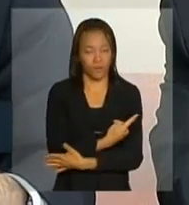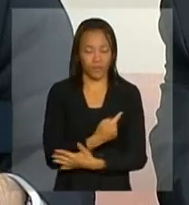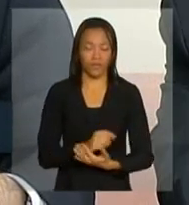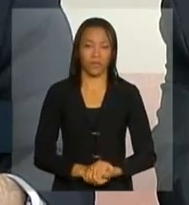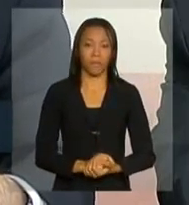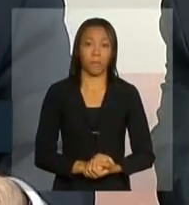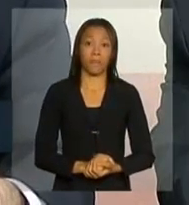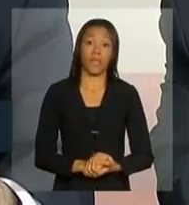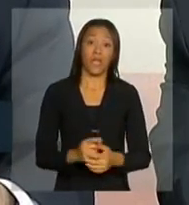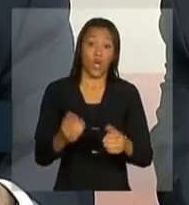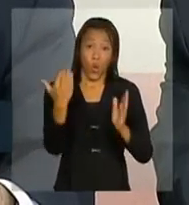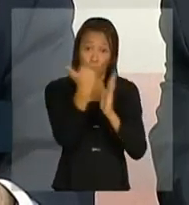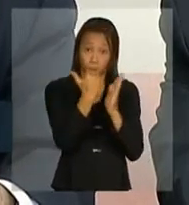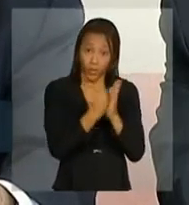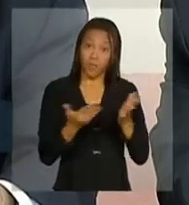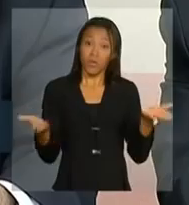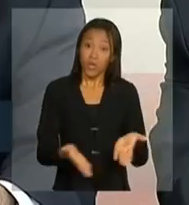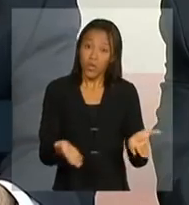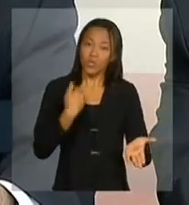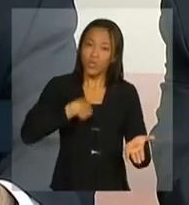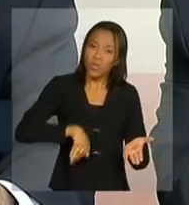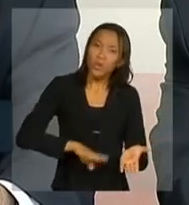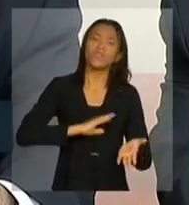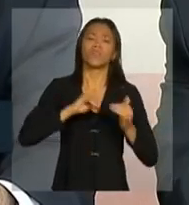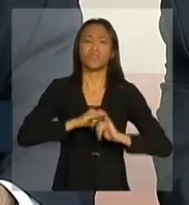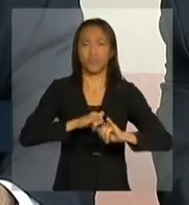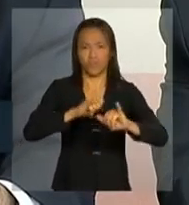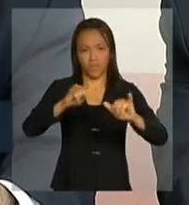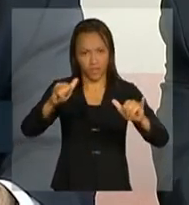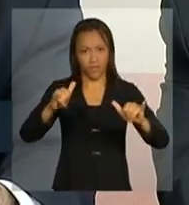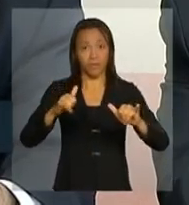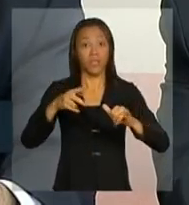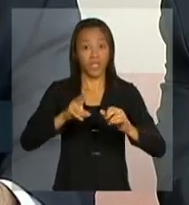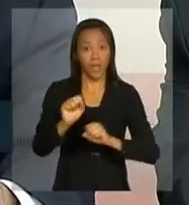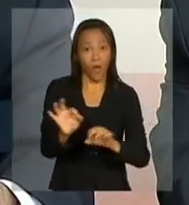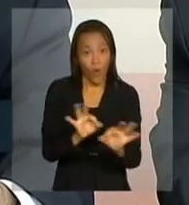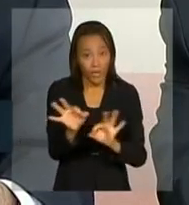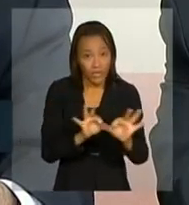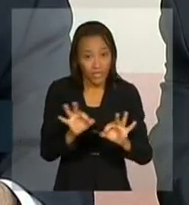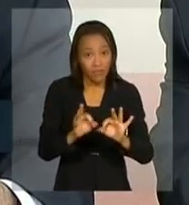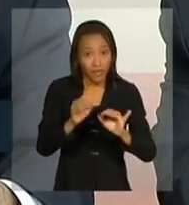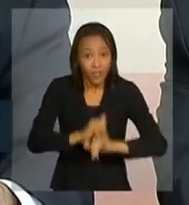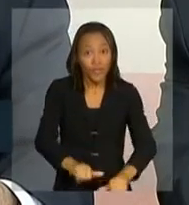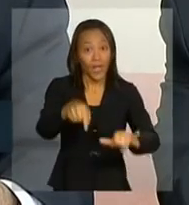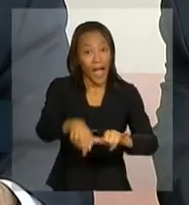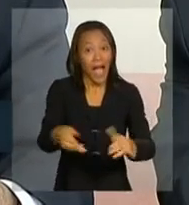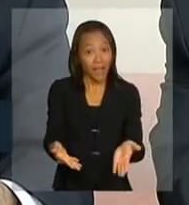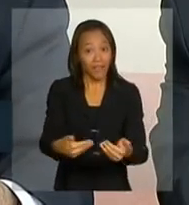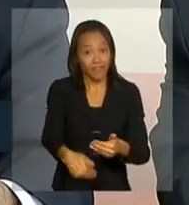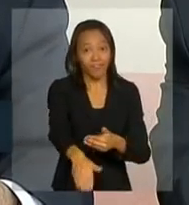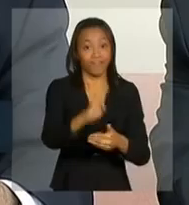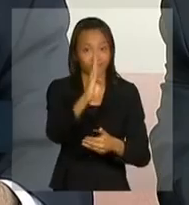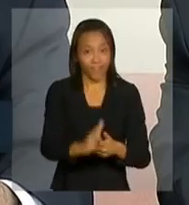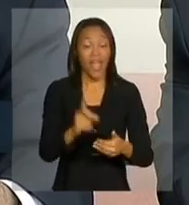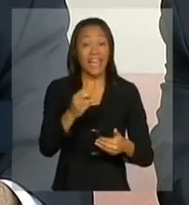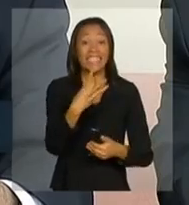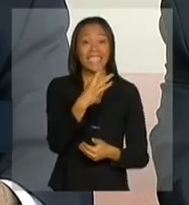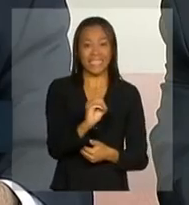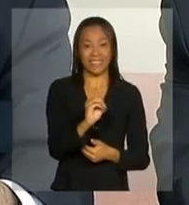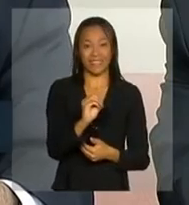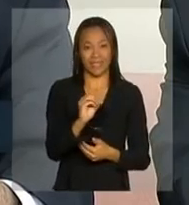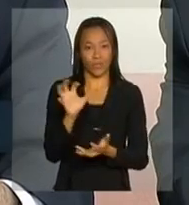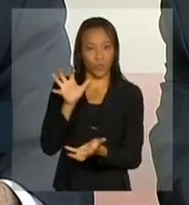O programa que nós estamos trabalhando e preparando para lançar nacionalmente é um conjunto de 30 iniciativas que